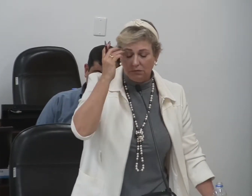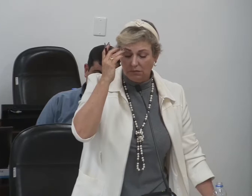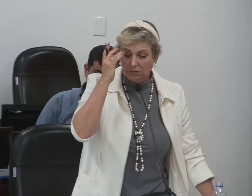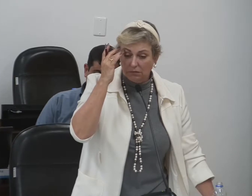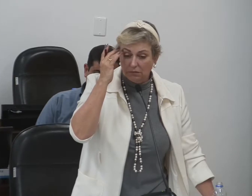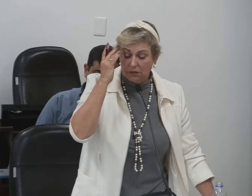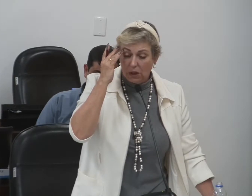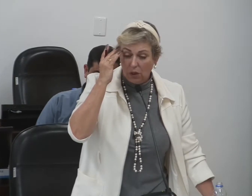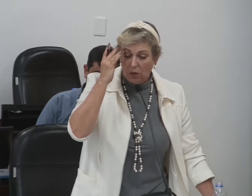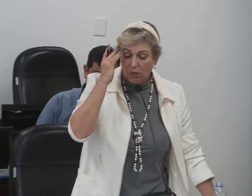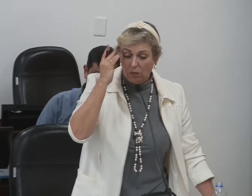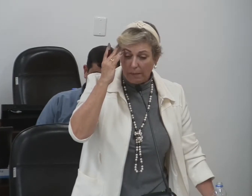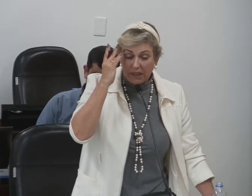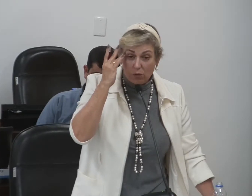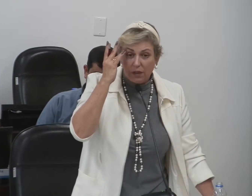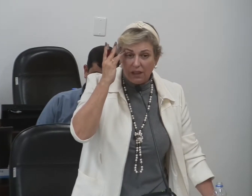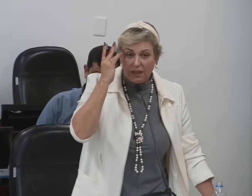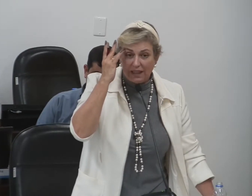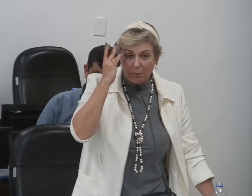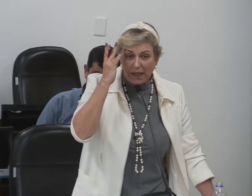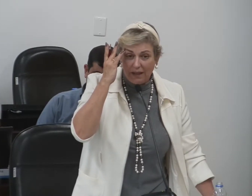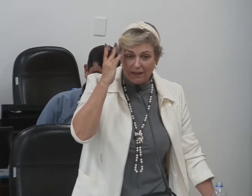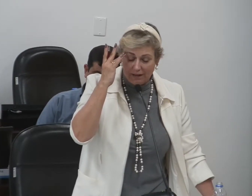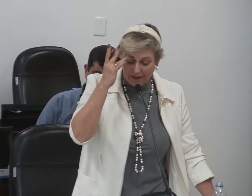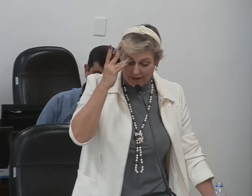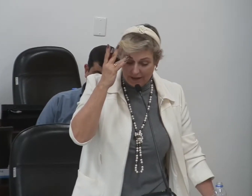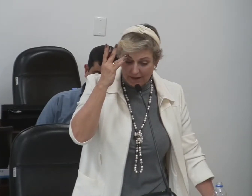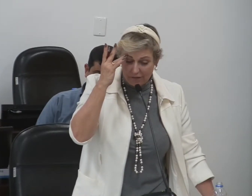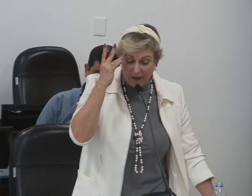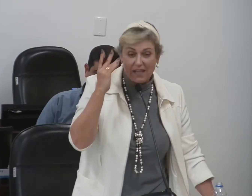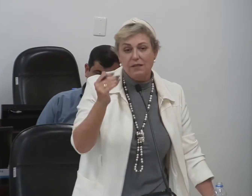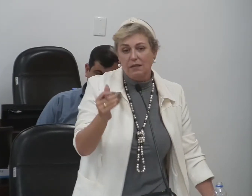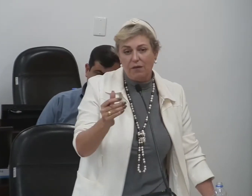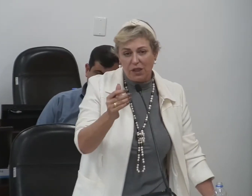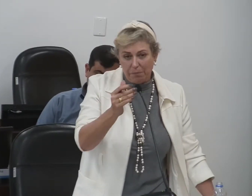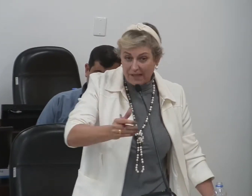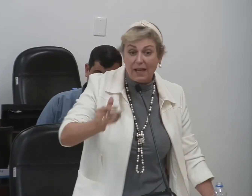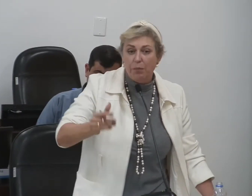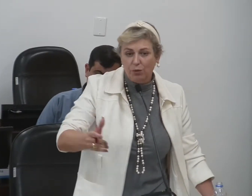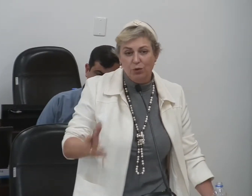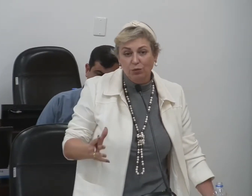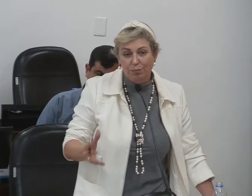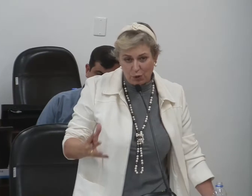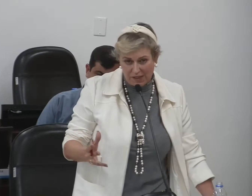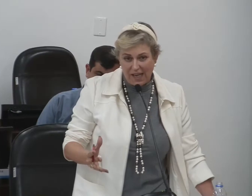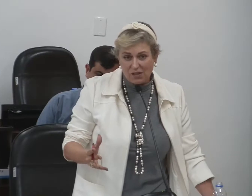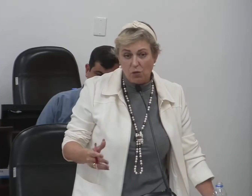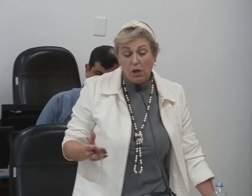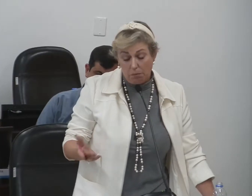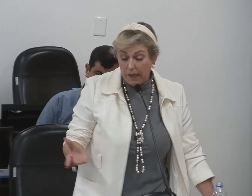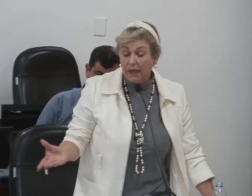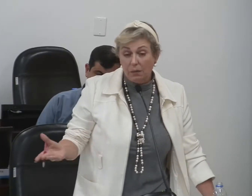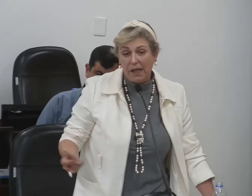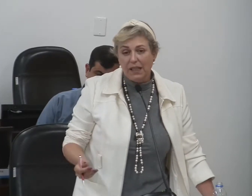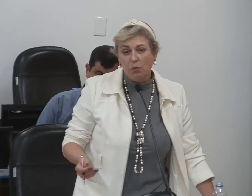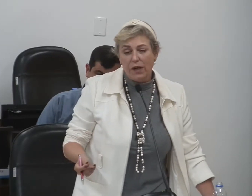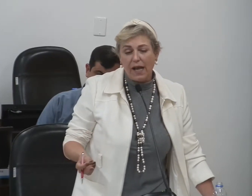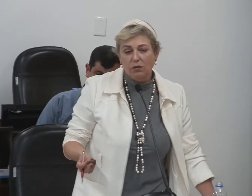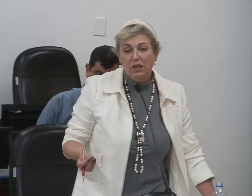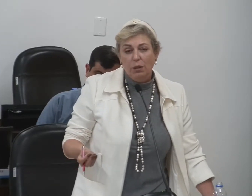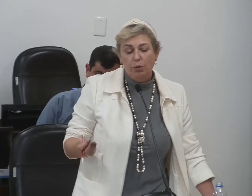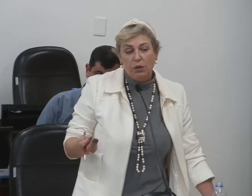um amigo que também fez e teve que passar por todo um processo bem